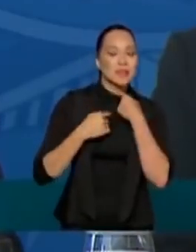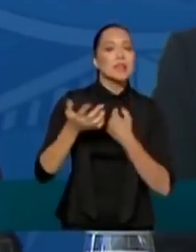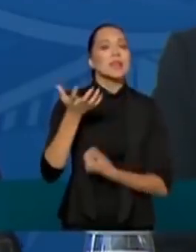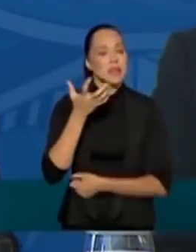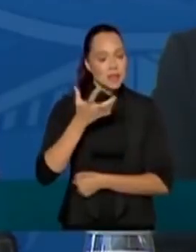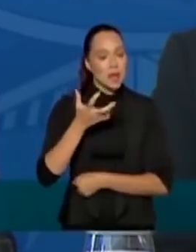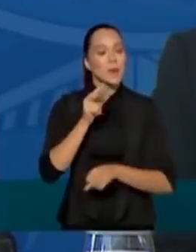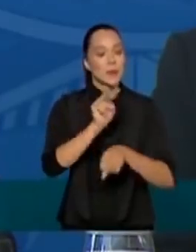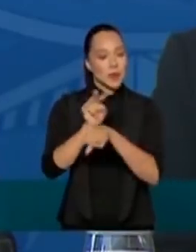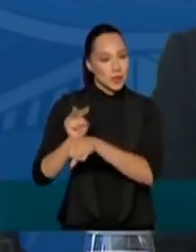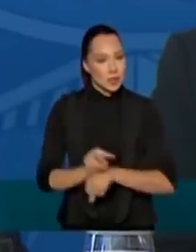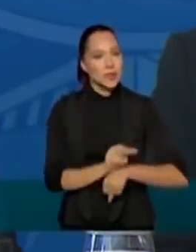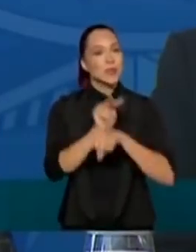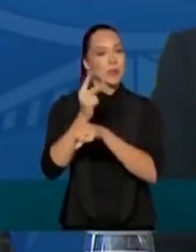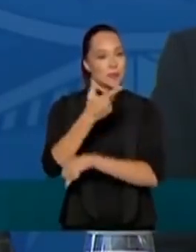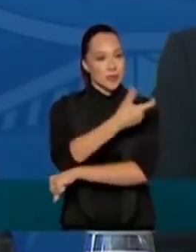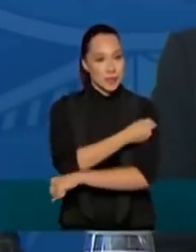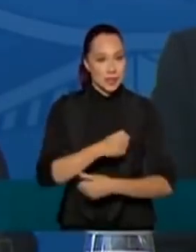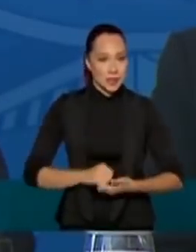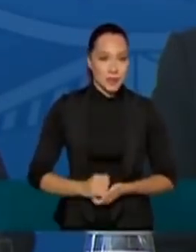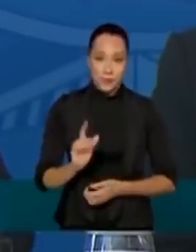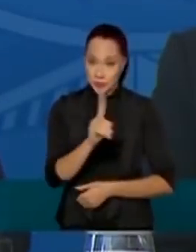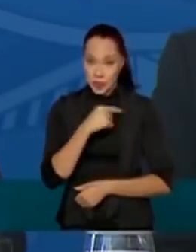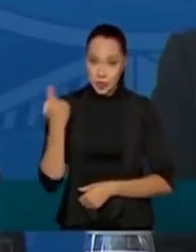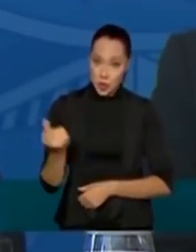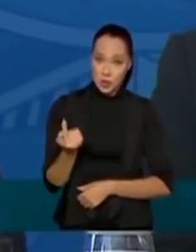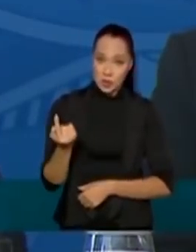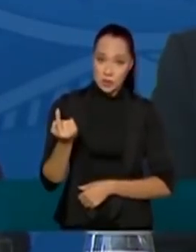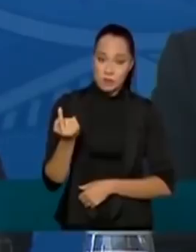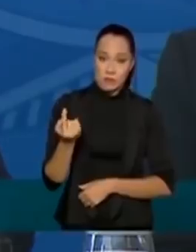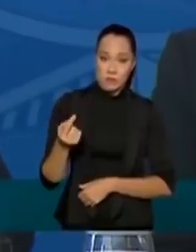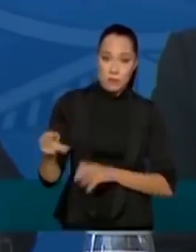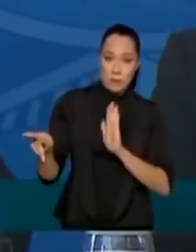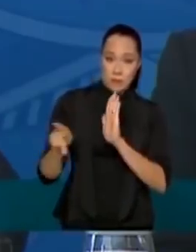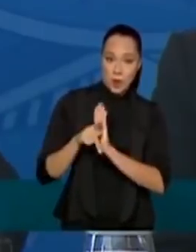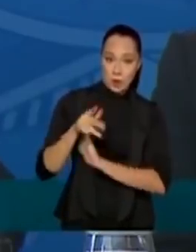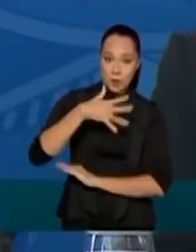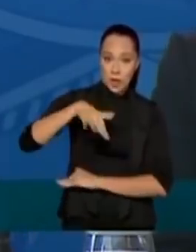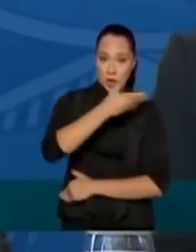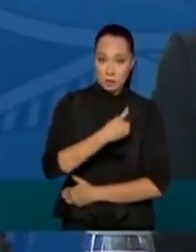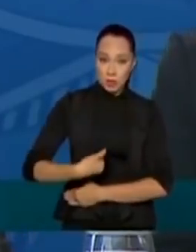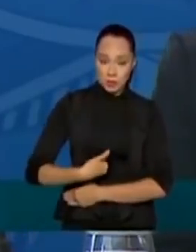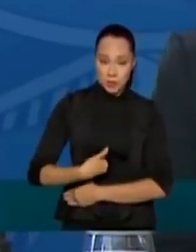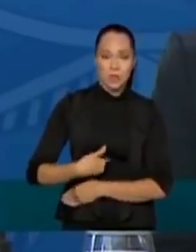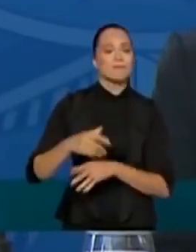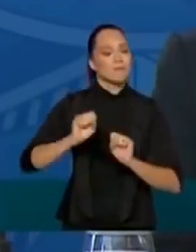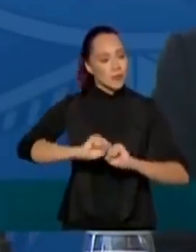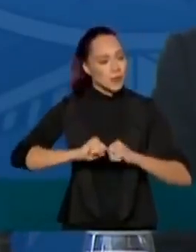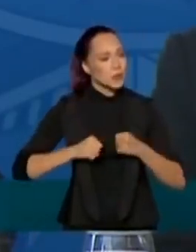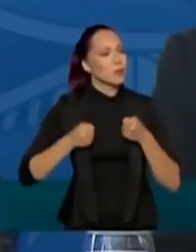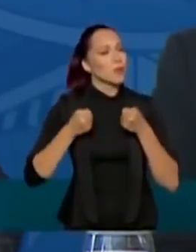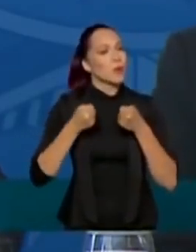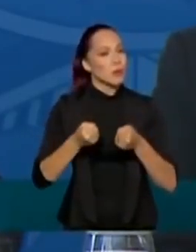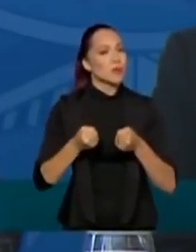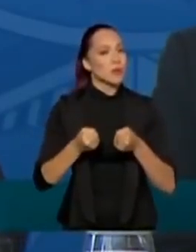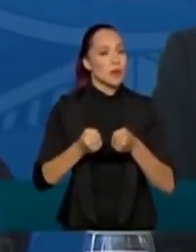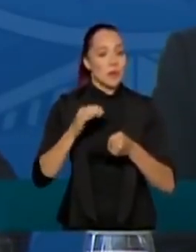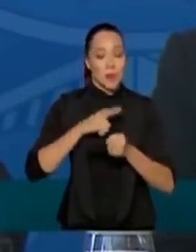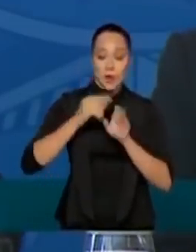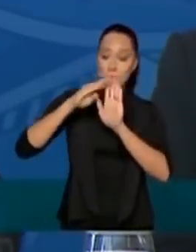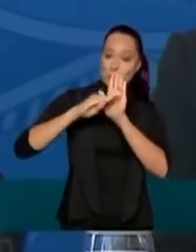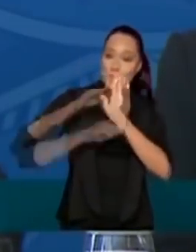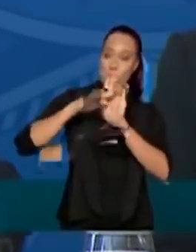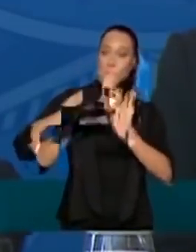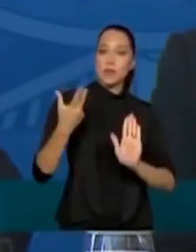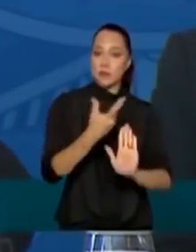ser imunizada. E nós, os agentes públicos, temos que envidar todos os esforços para que o programa